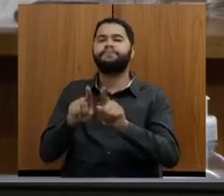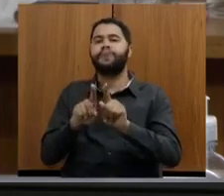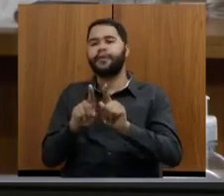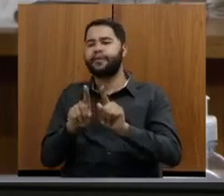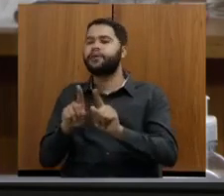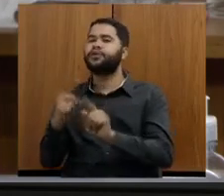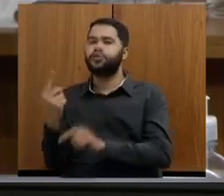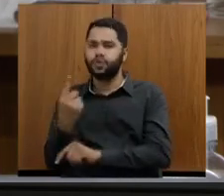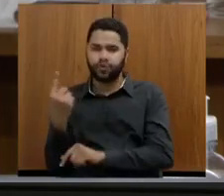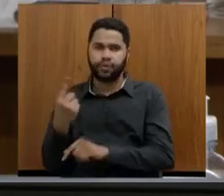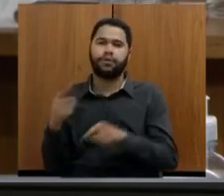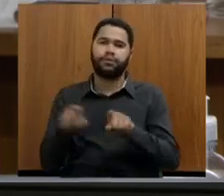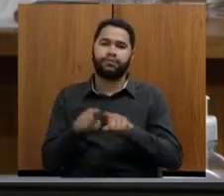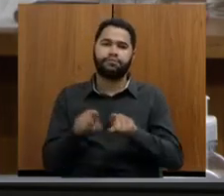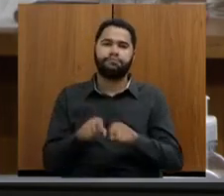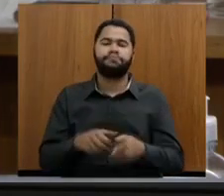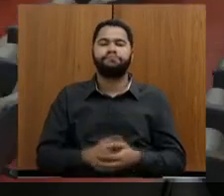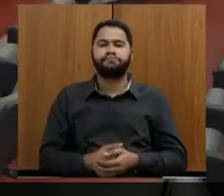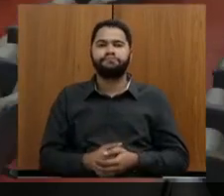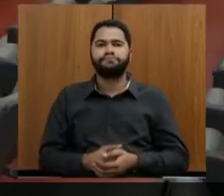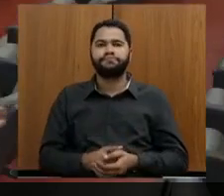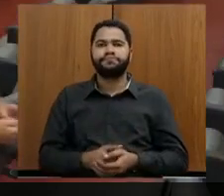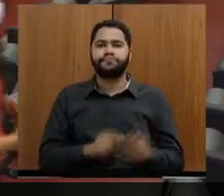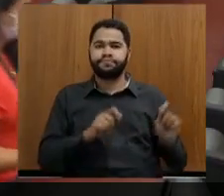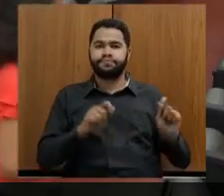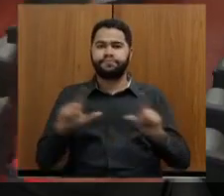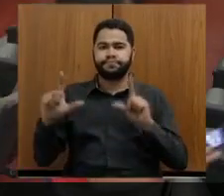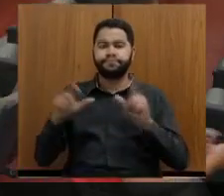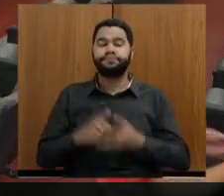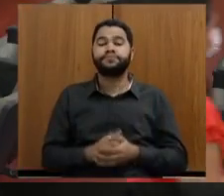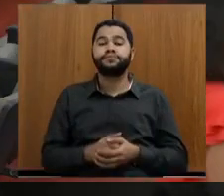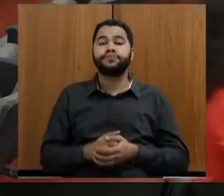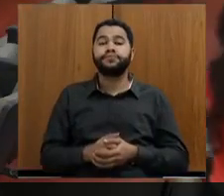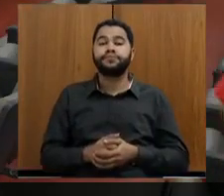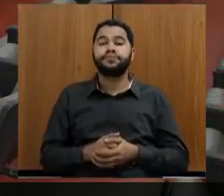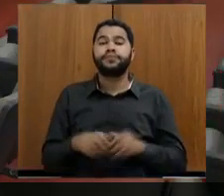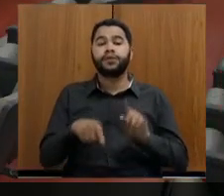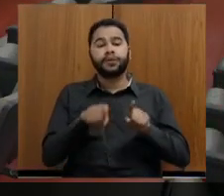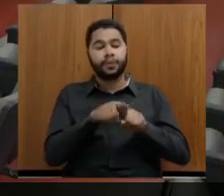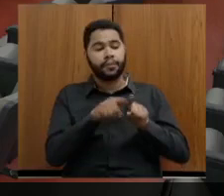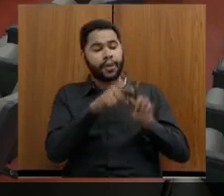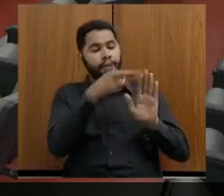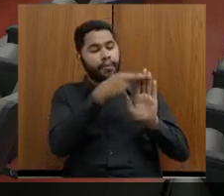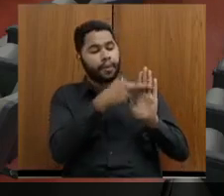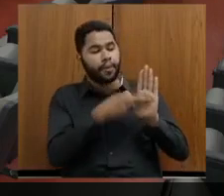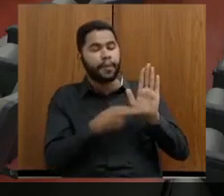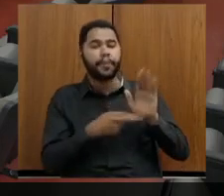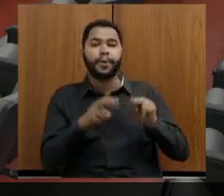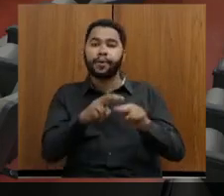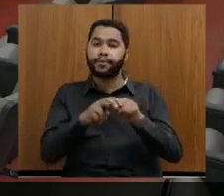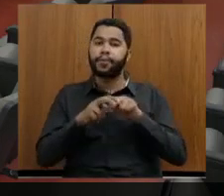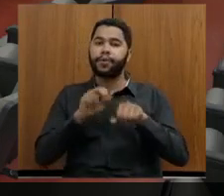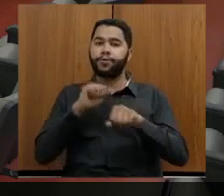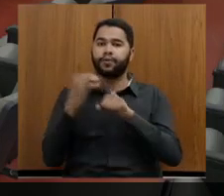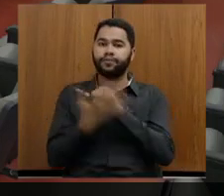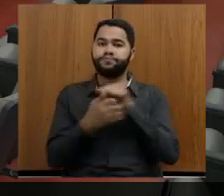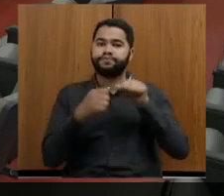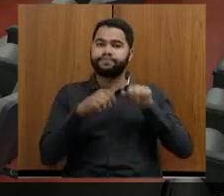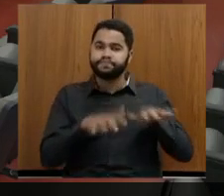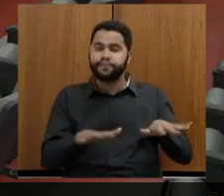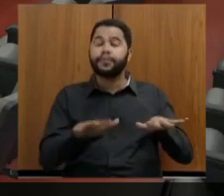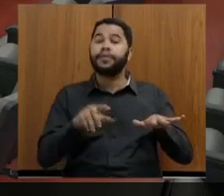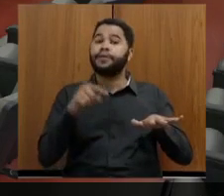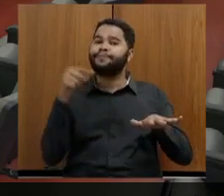contato com estes bombeiros pode passar a produção de Atos normativos em virtude da pandemia